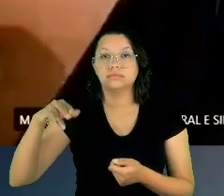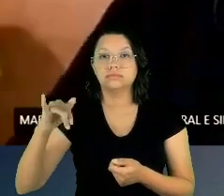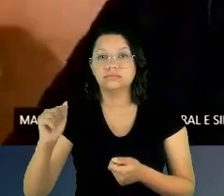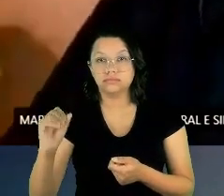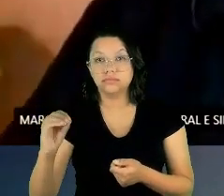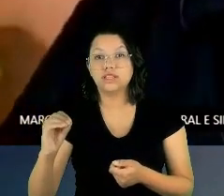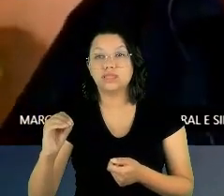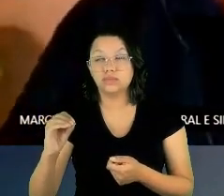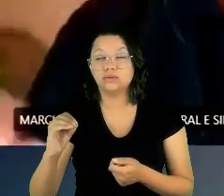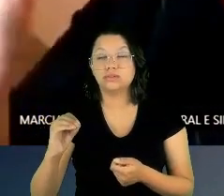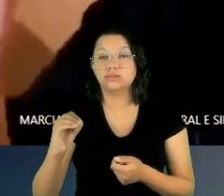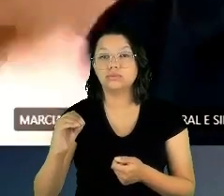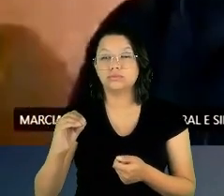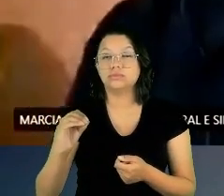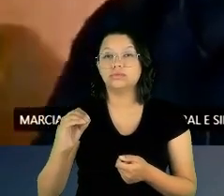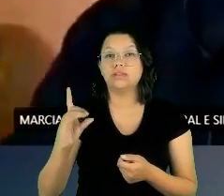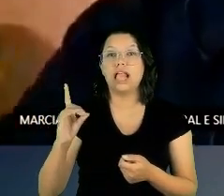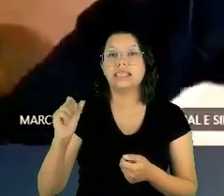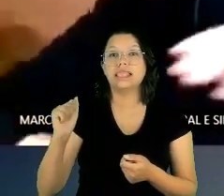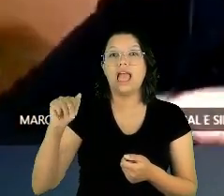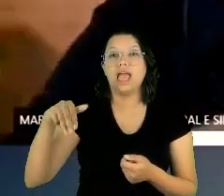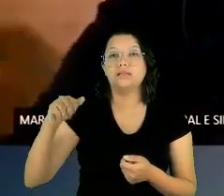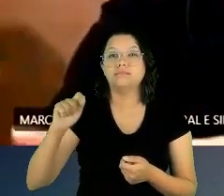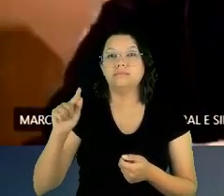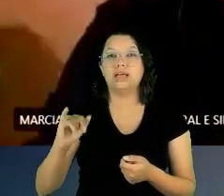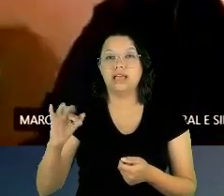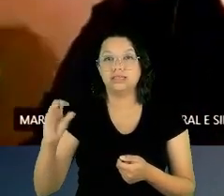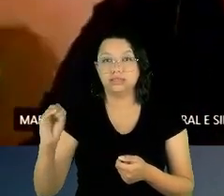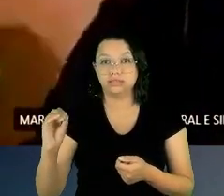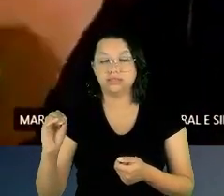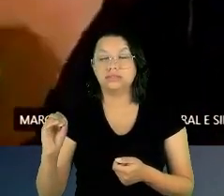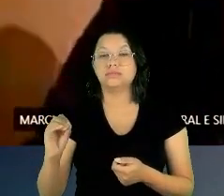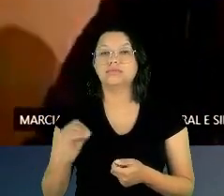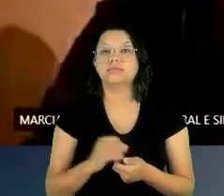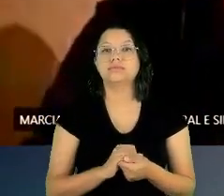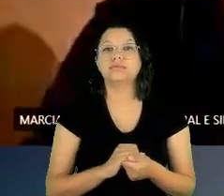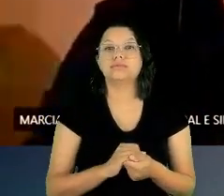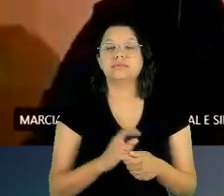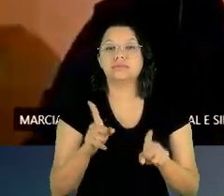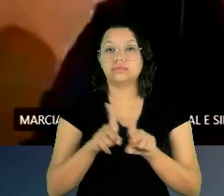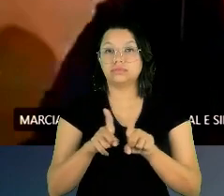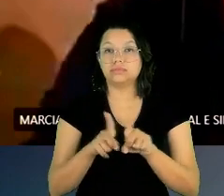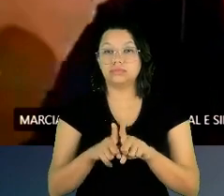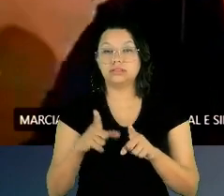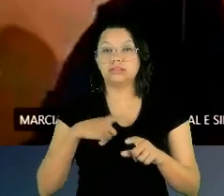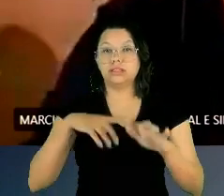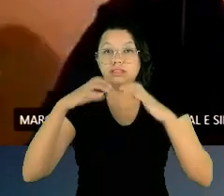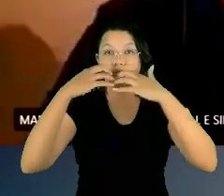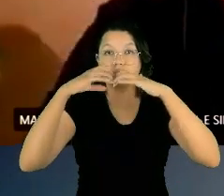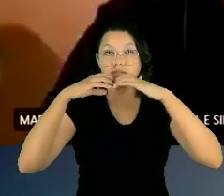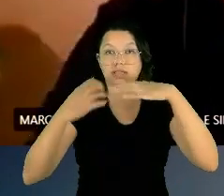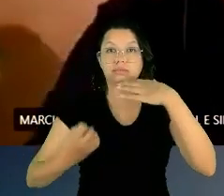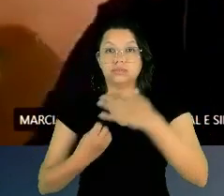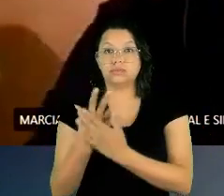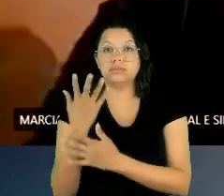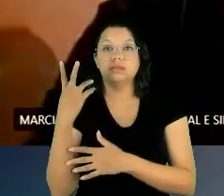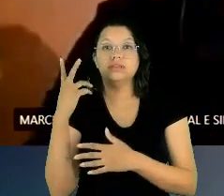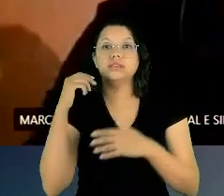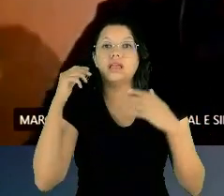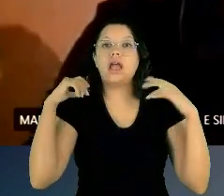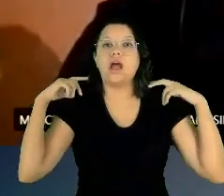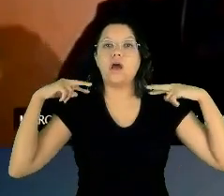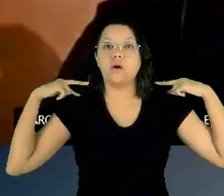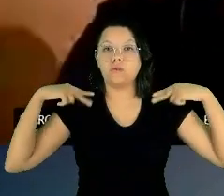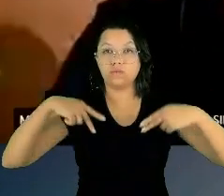o Antônio Damasio, um deles eu já citei, o erro de Descartes, mas também tem O Cérebro Criou o